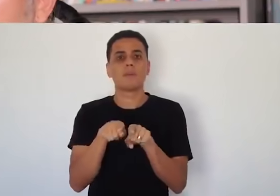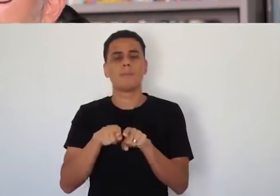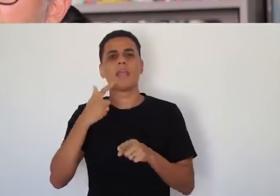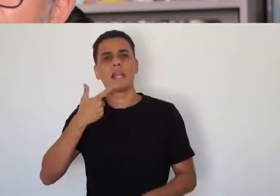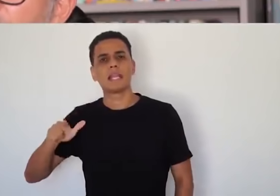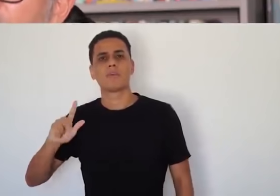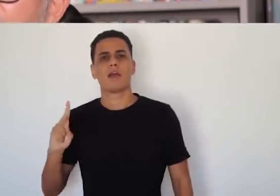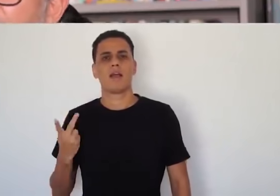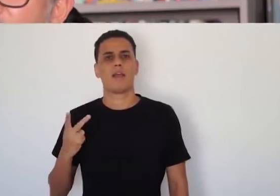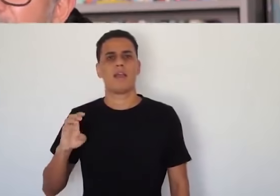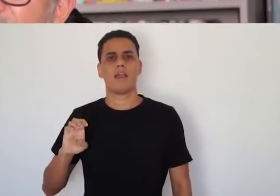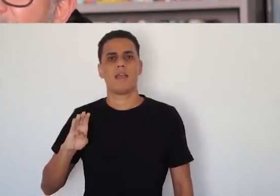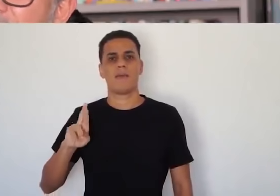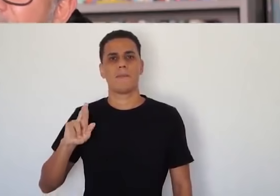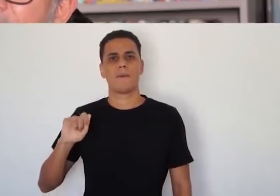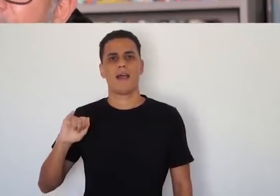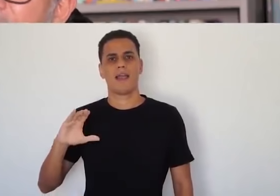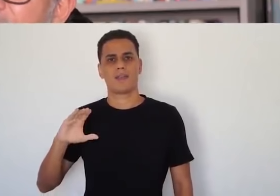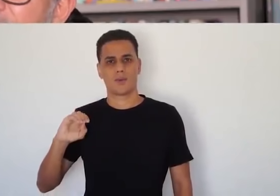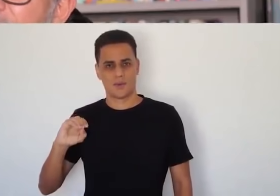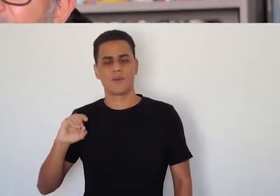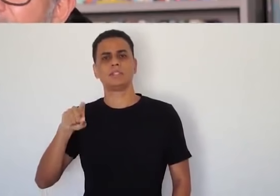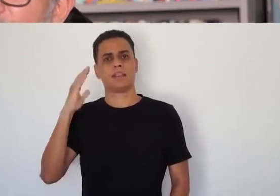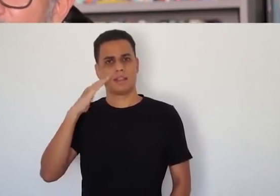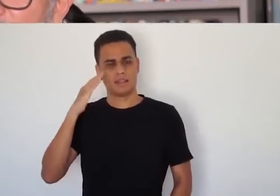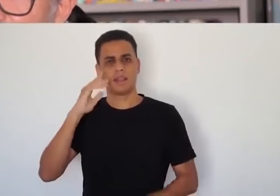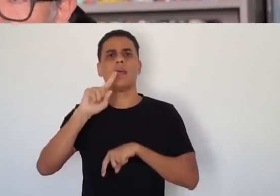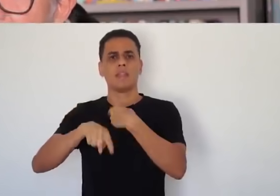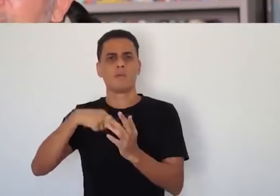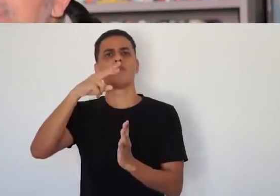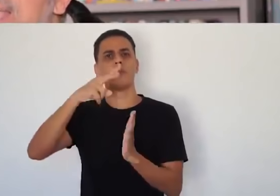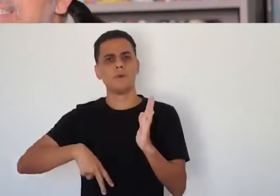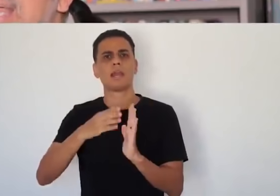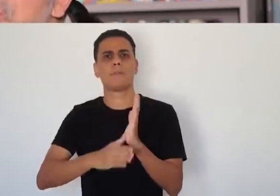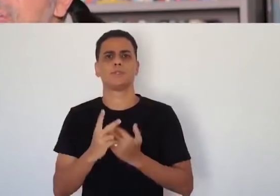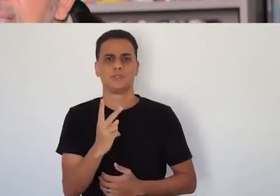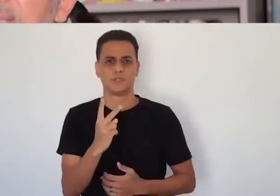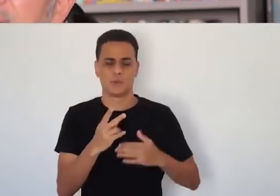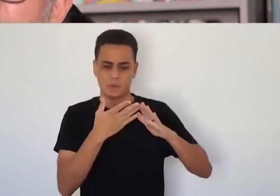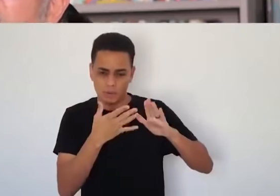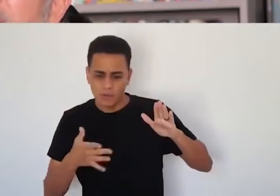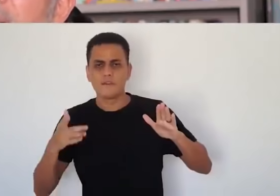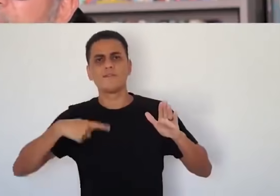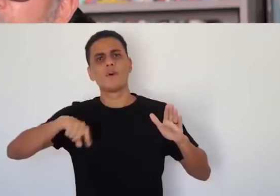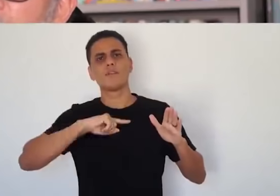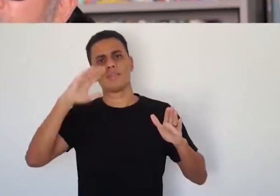vamos começar pela origem de todas as coisas, não é? Porque o Evangelho e esta fé que é